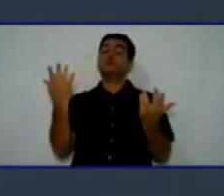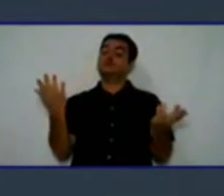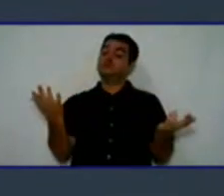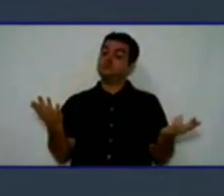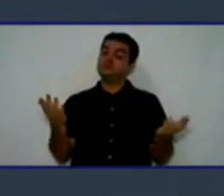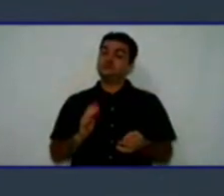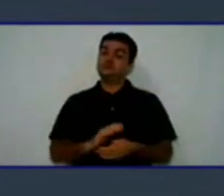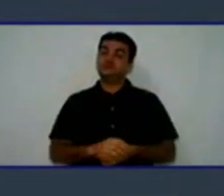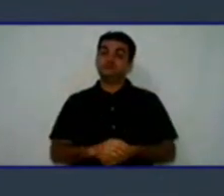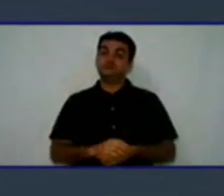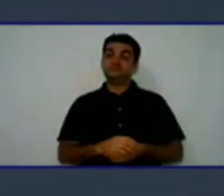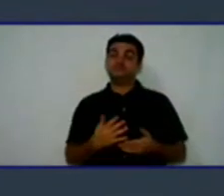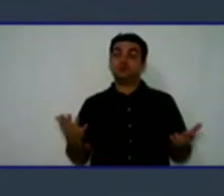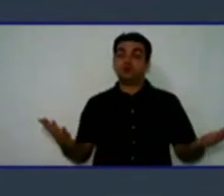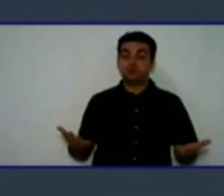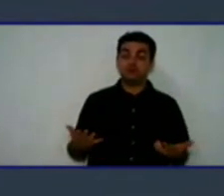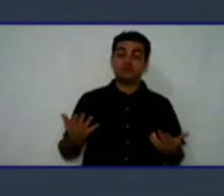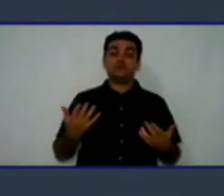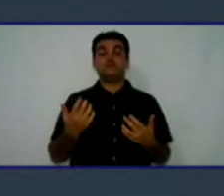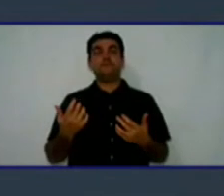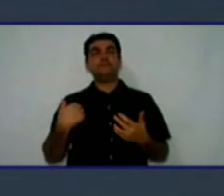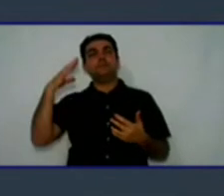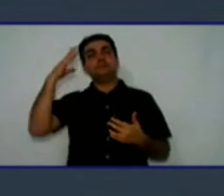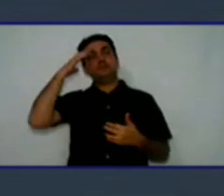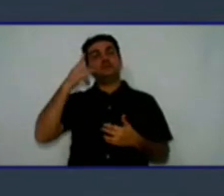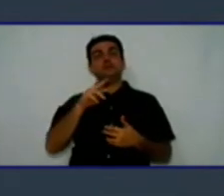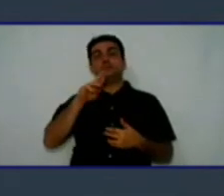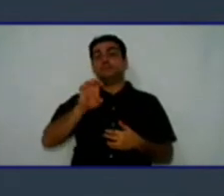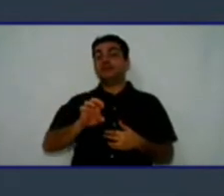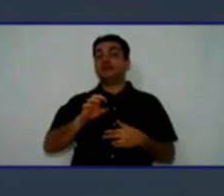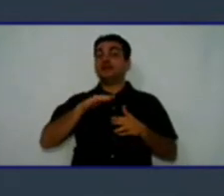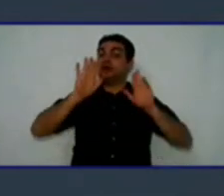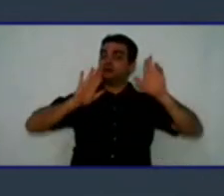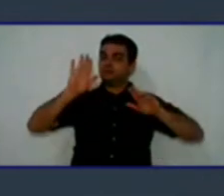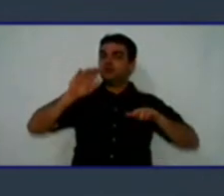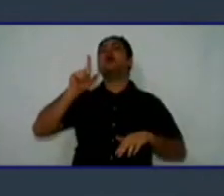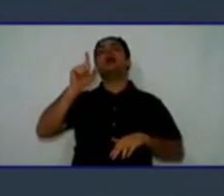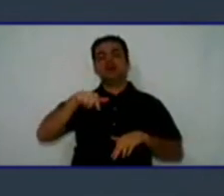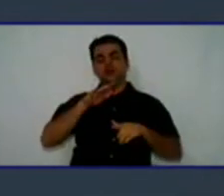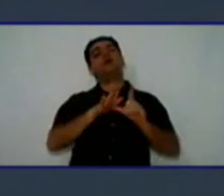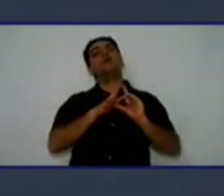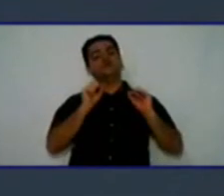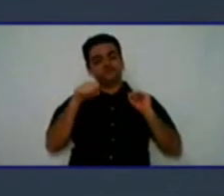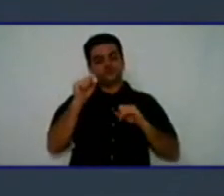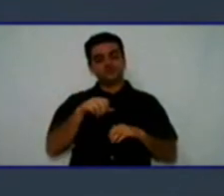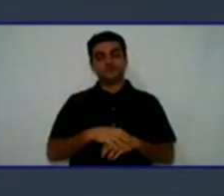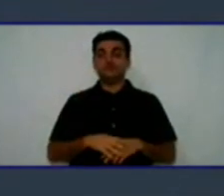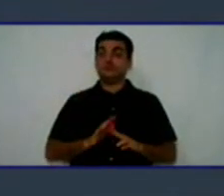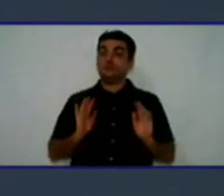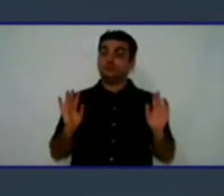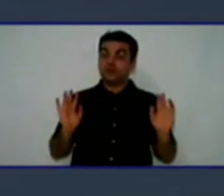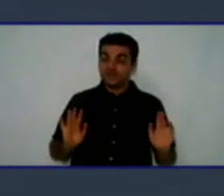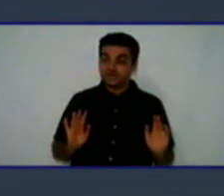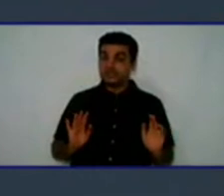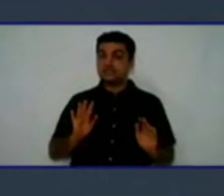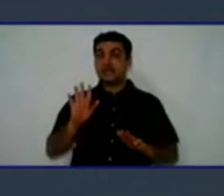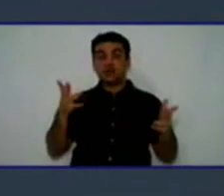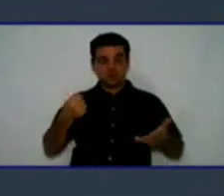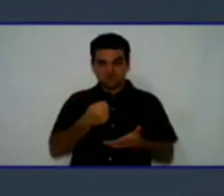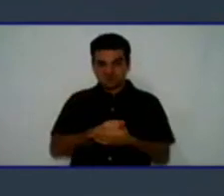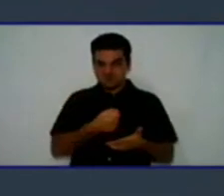resumo, os atos de pré-campanha constituem propaganda eleitoral antecipada, agora, porém, sem